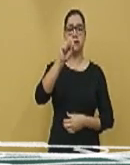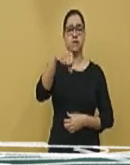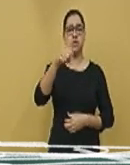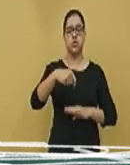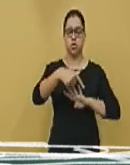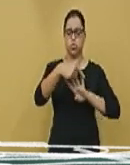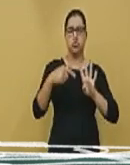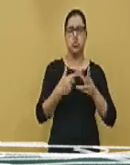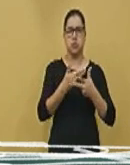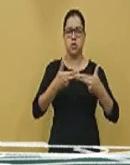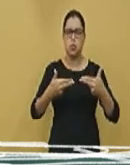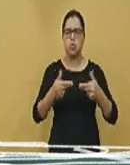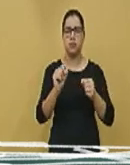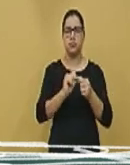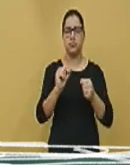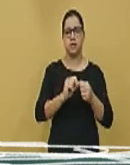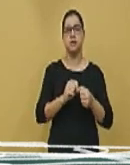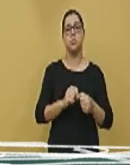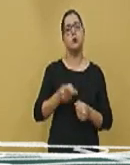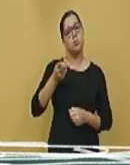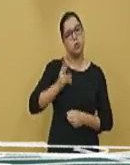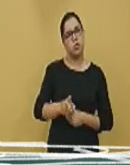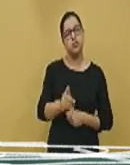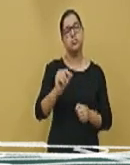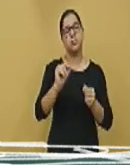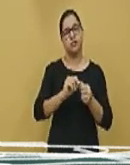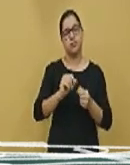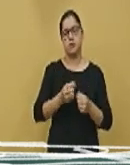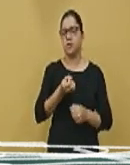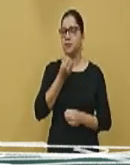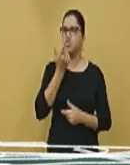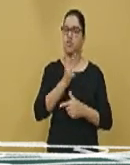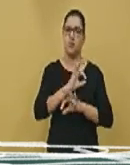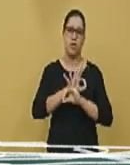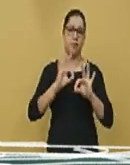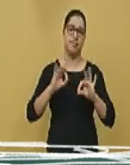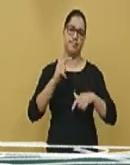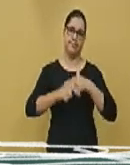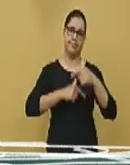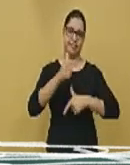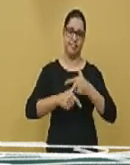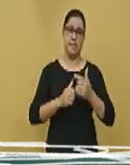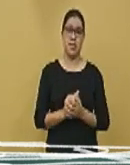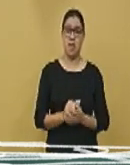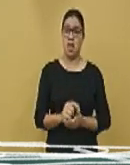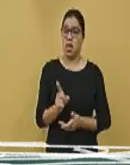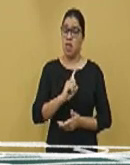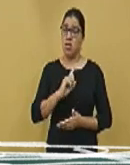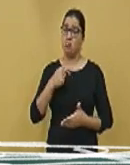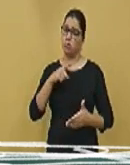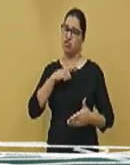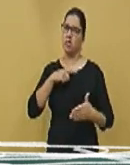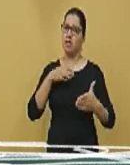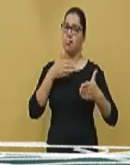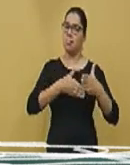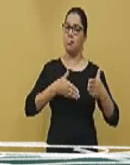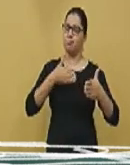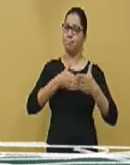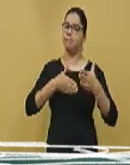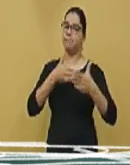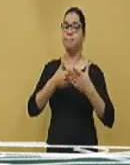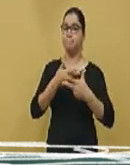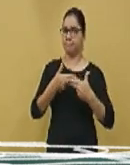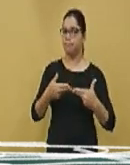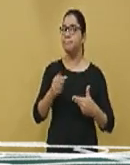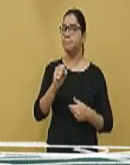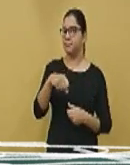todas essas atribuições, eu consegui fazer um bom trabalho. Ah, só não consegui fazer mais por conta de um processo, um modelo de gestor que